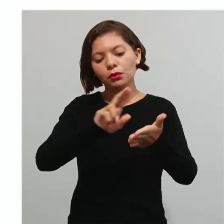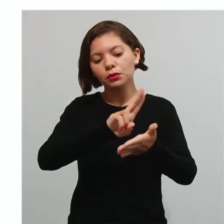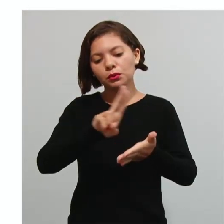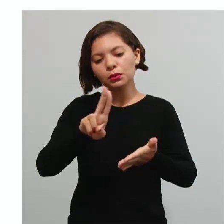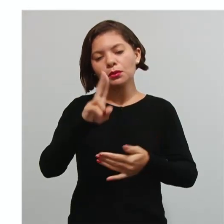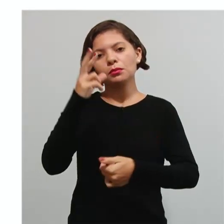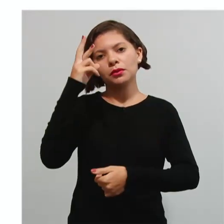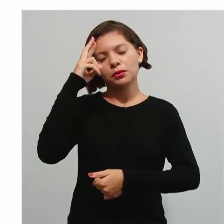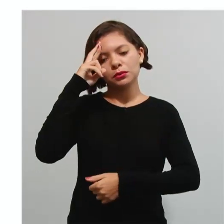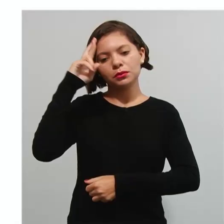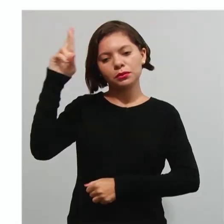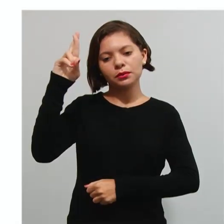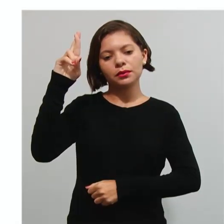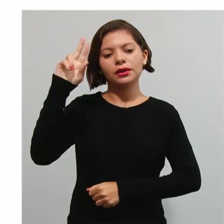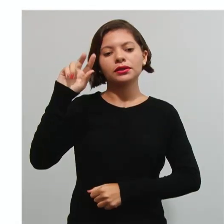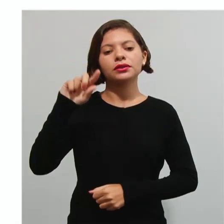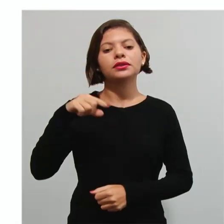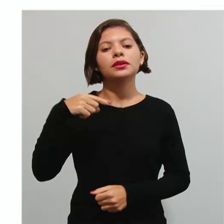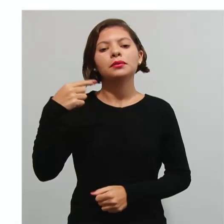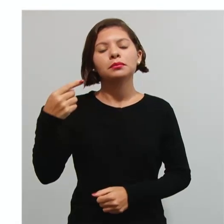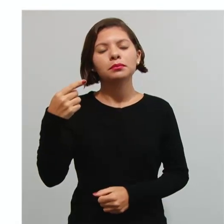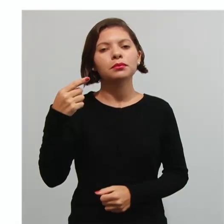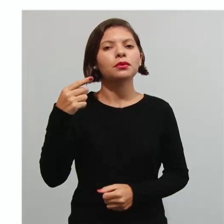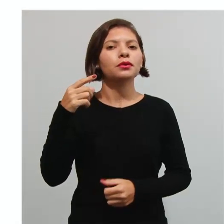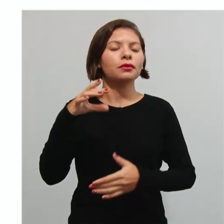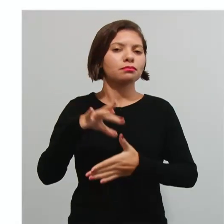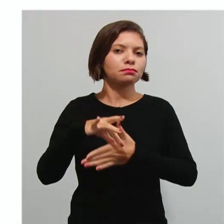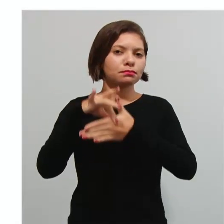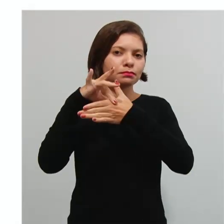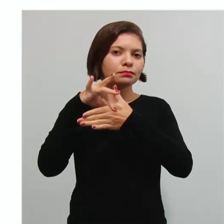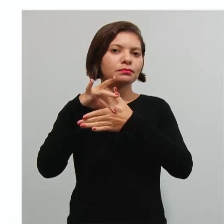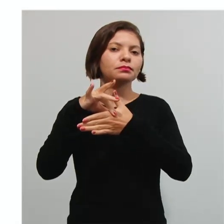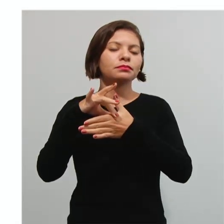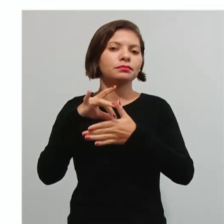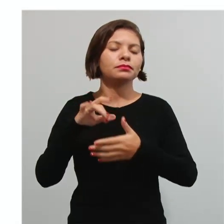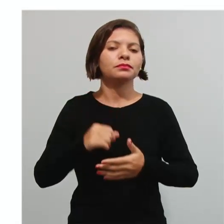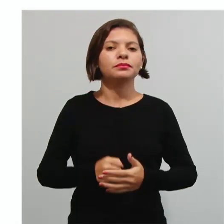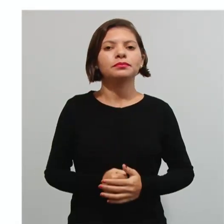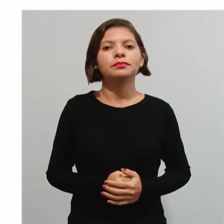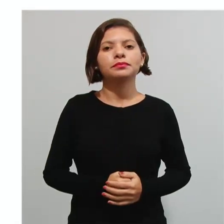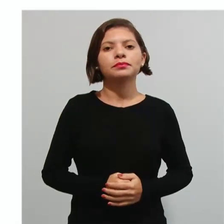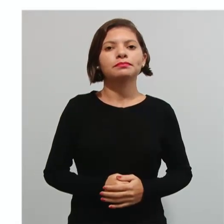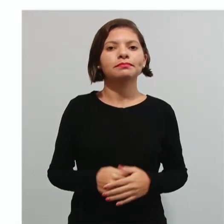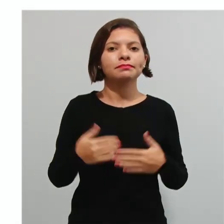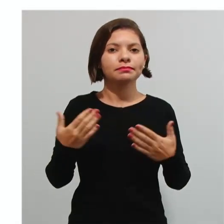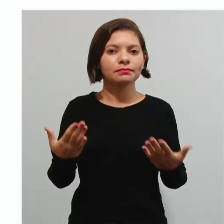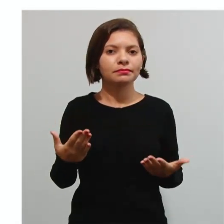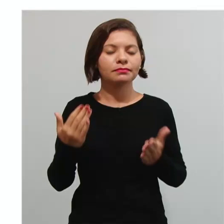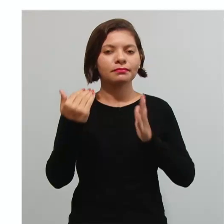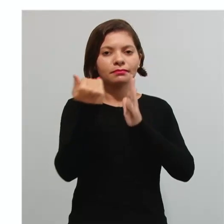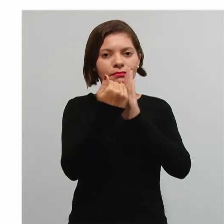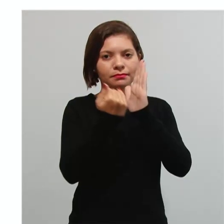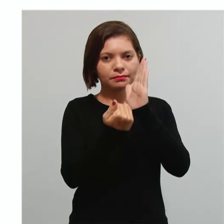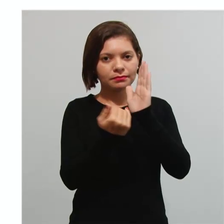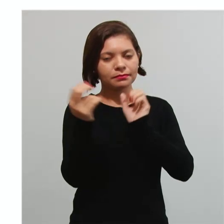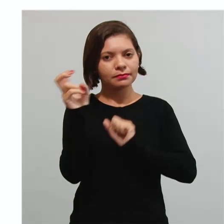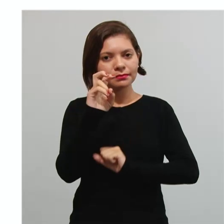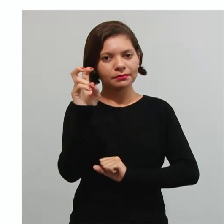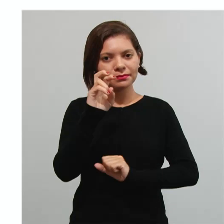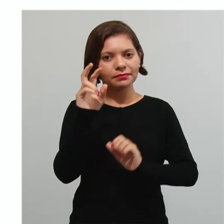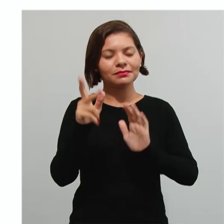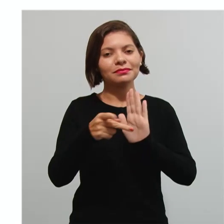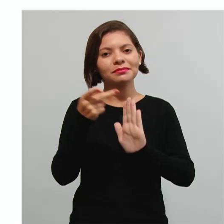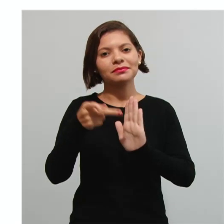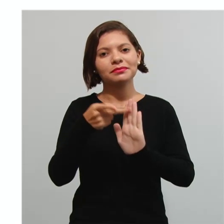autoridade competente e a indicação do cargo que ela ocupa. Então, esses são os elementos da